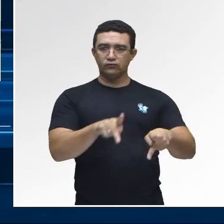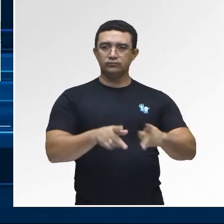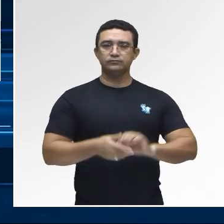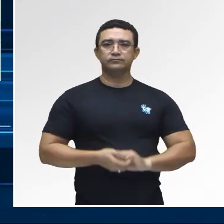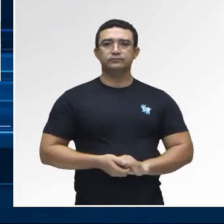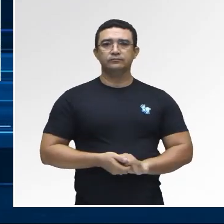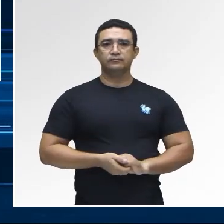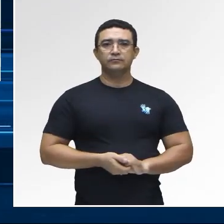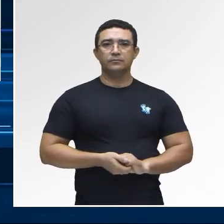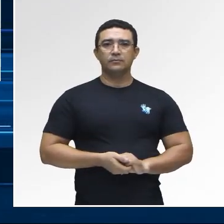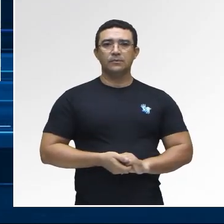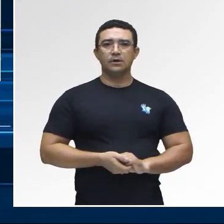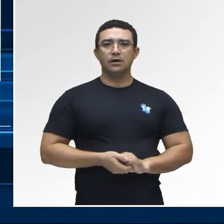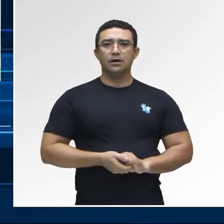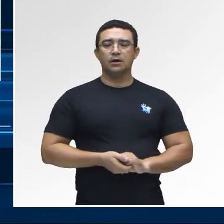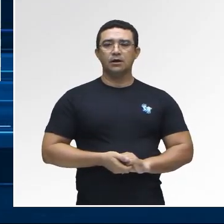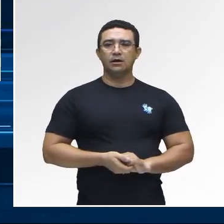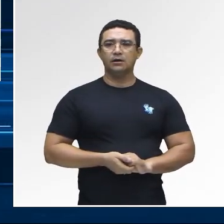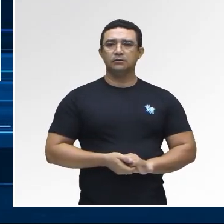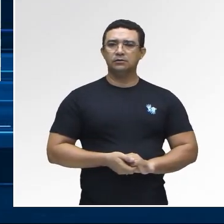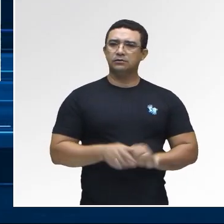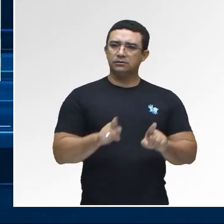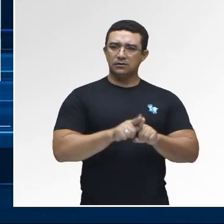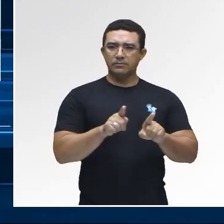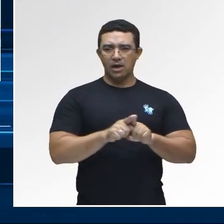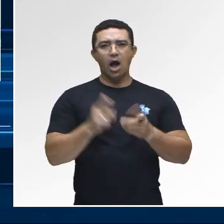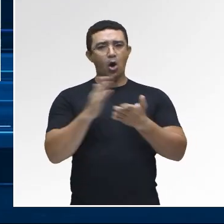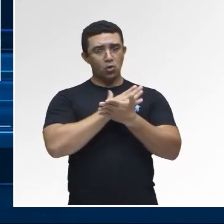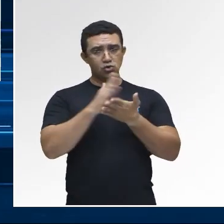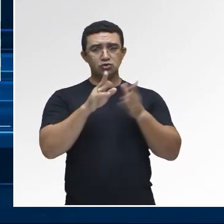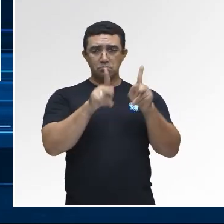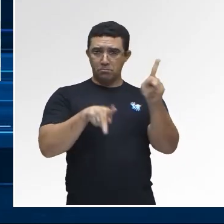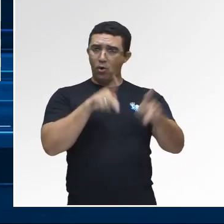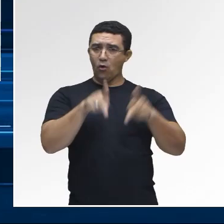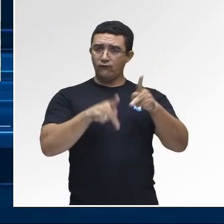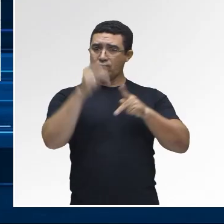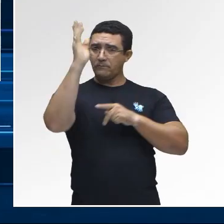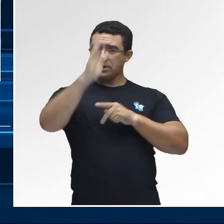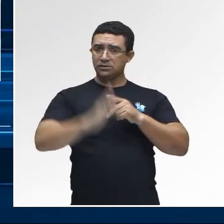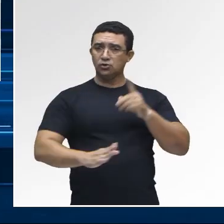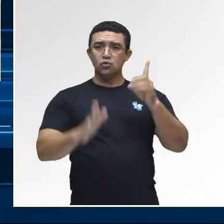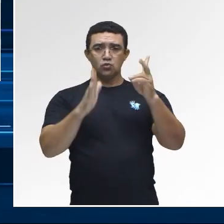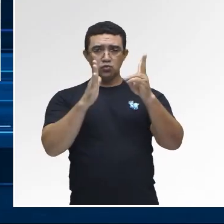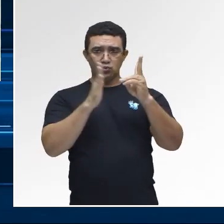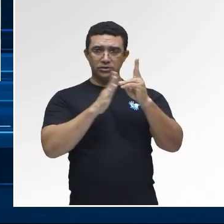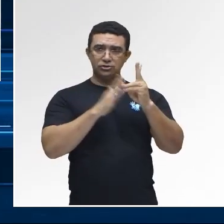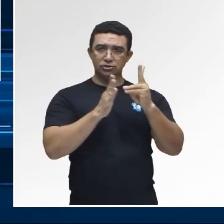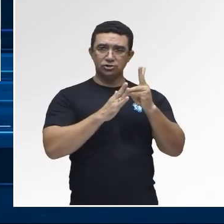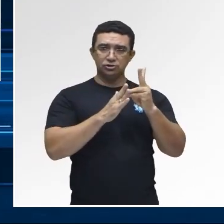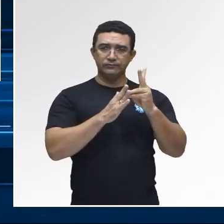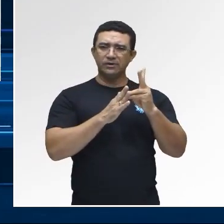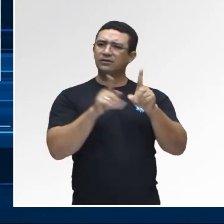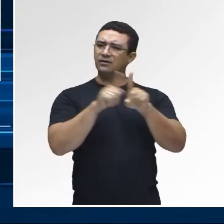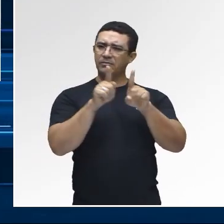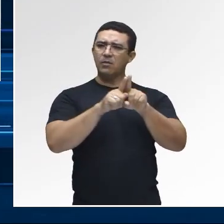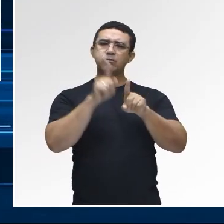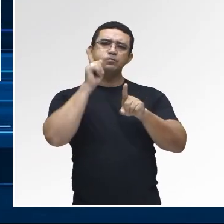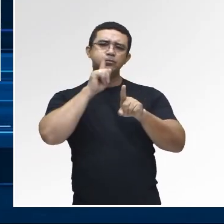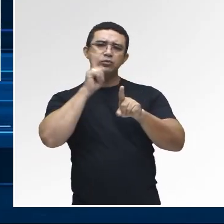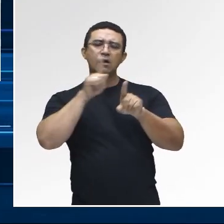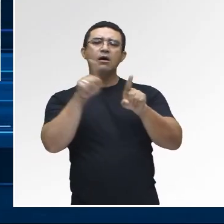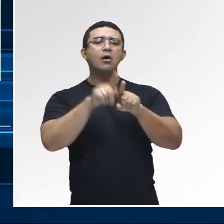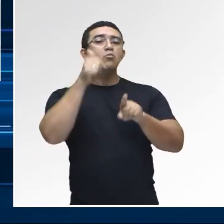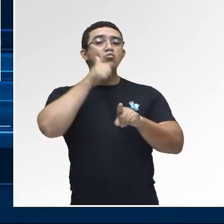nossa cultura, também nas nossas sociedades, etnias indígenas aqui também no Brasil, no todo o continente americano, as mulheres também se